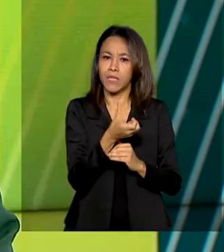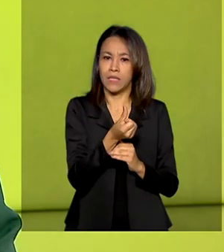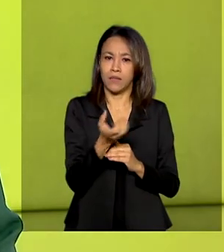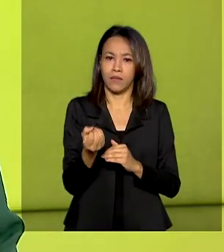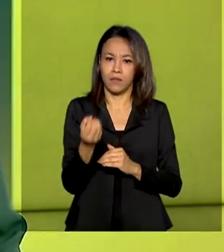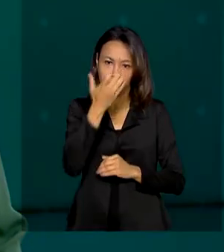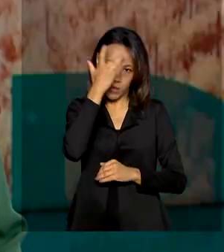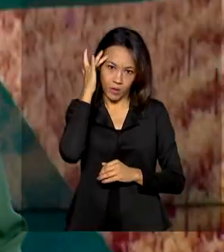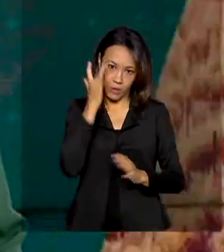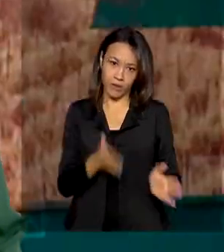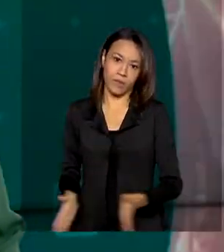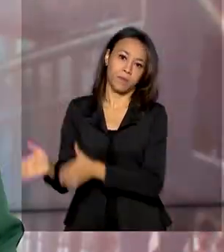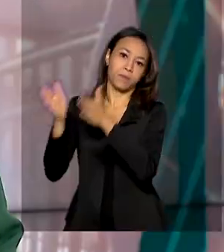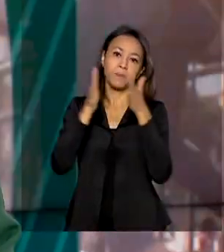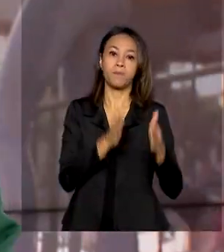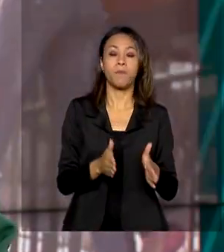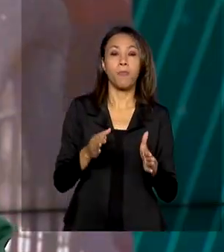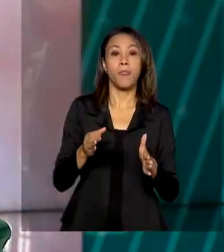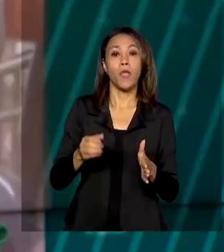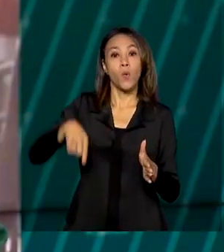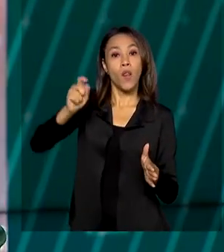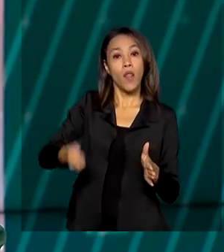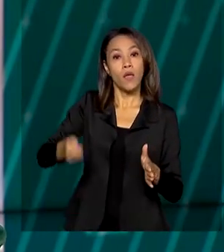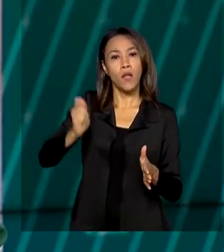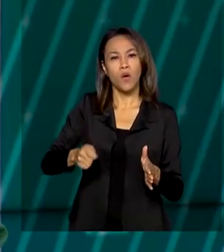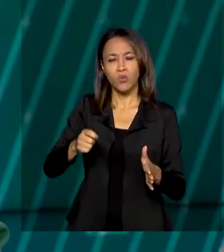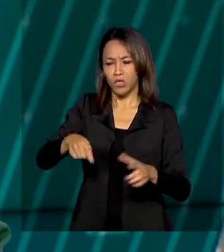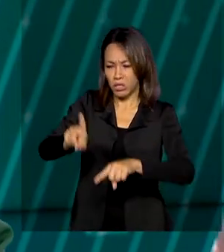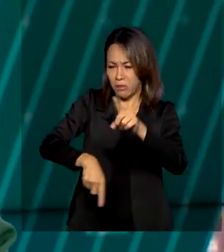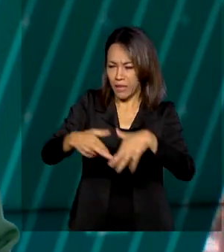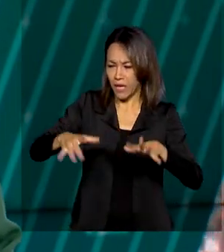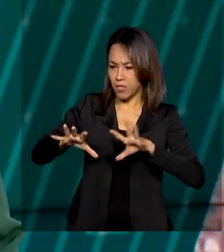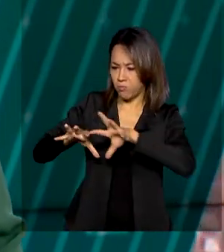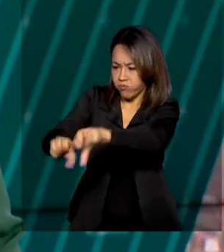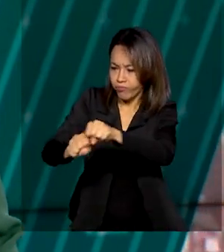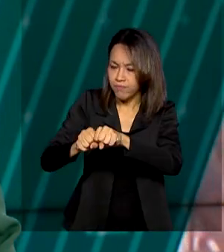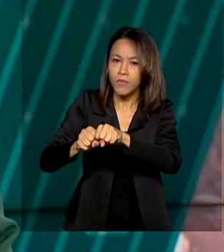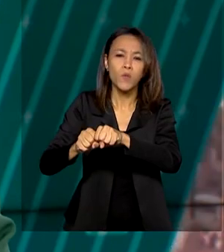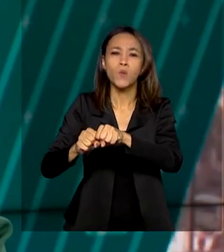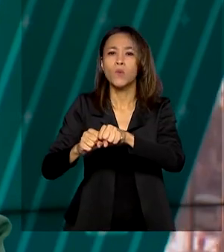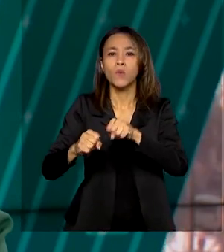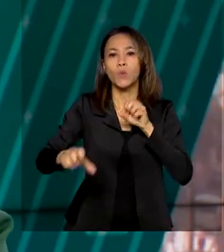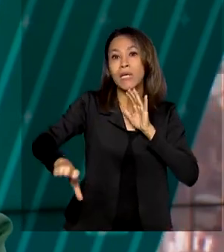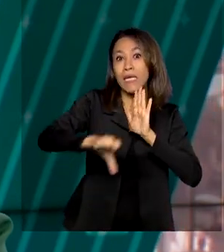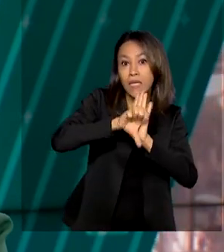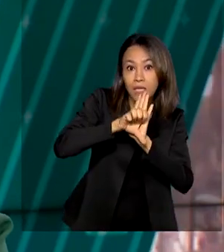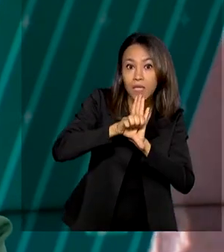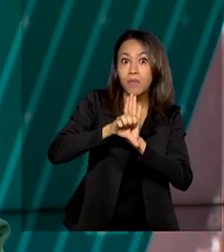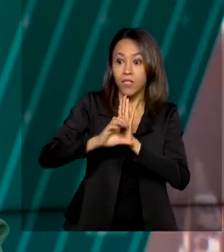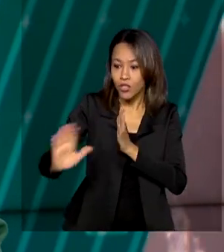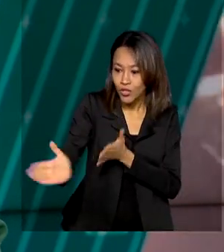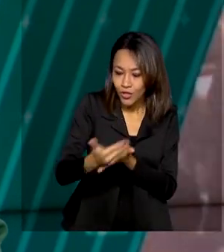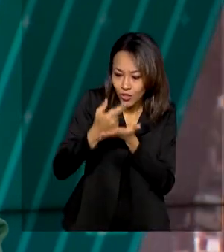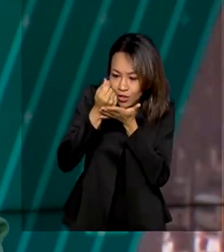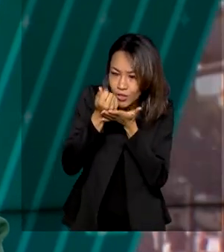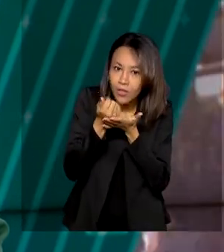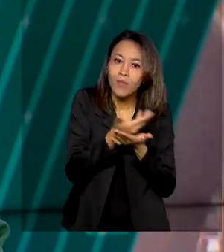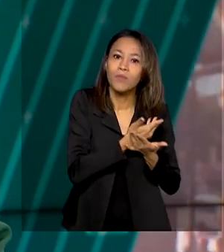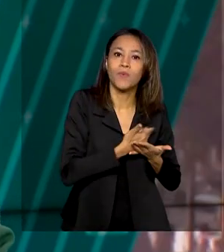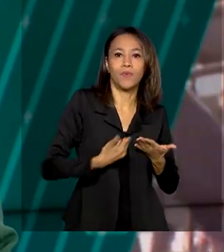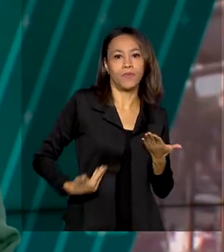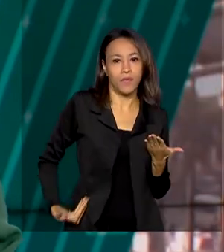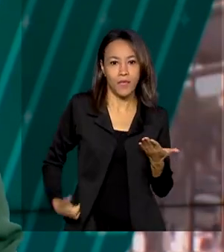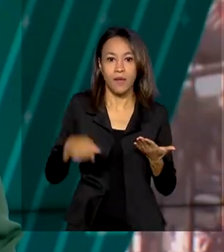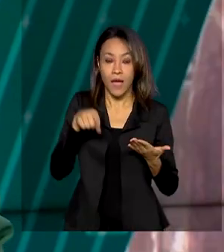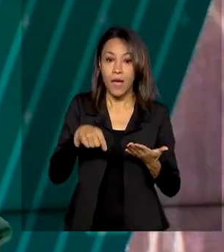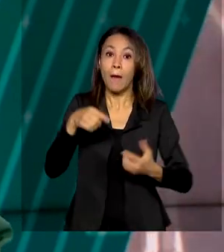O leilão de bens apreendidos do crime arrecada recursos para o poder público. A Secretaria Nacional de Políticas sobre